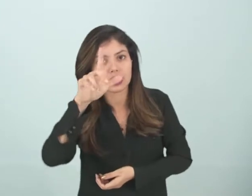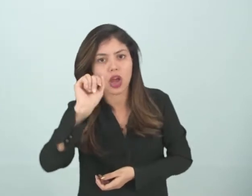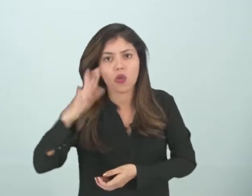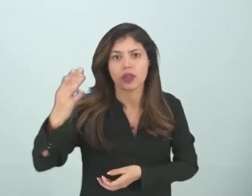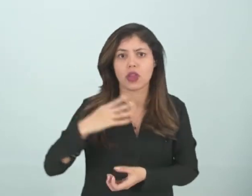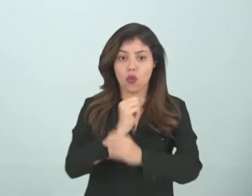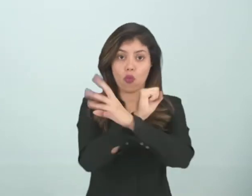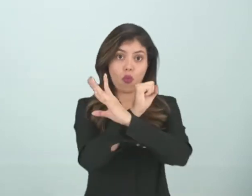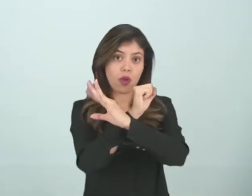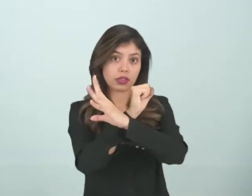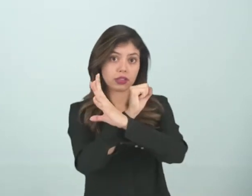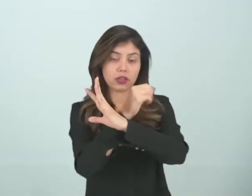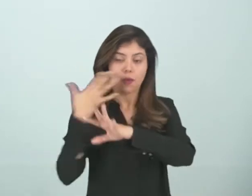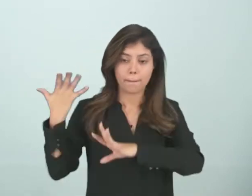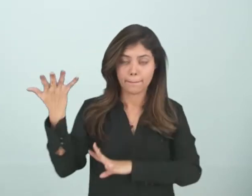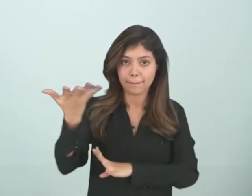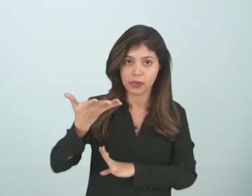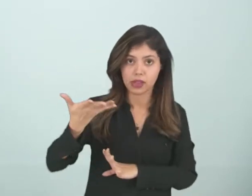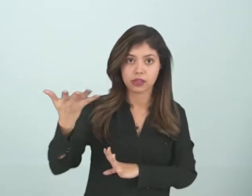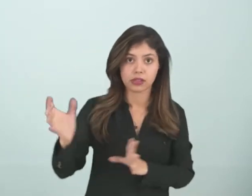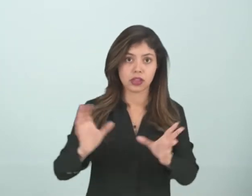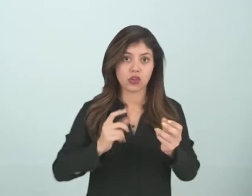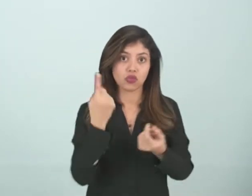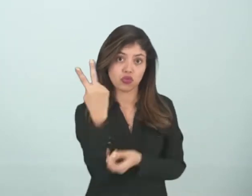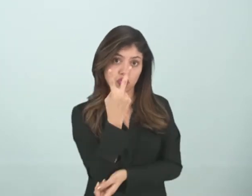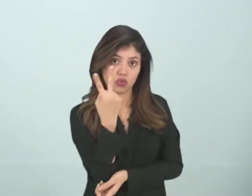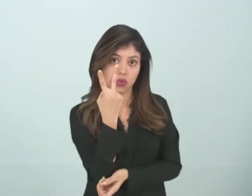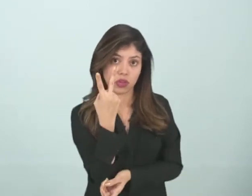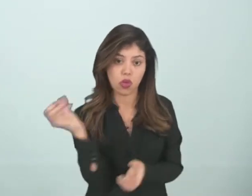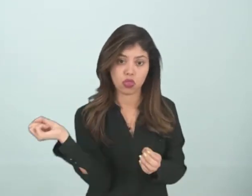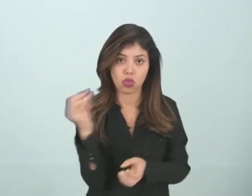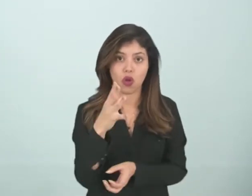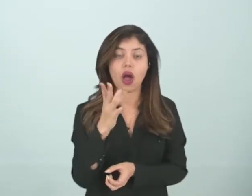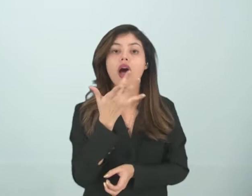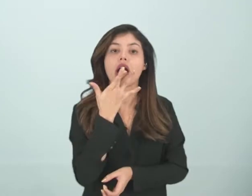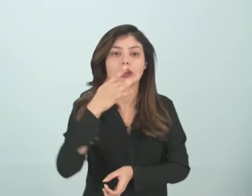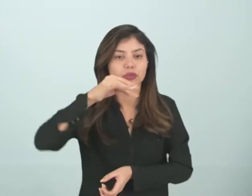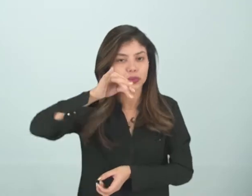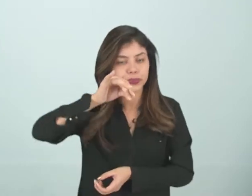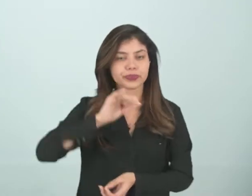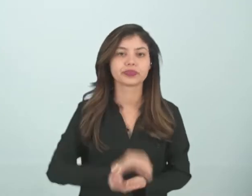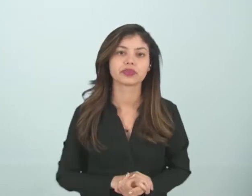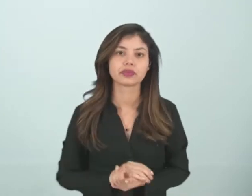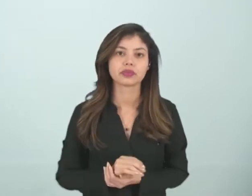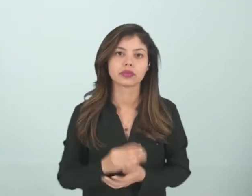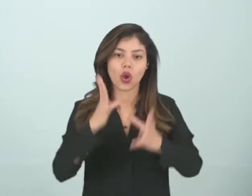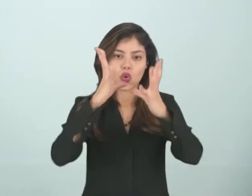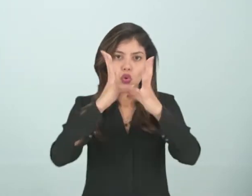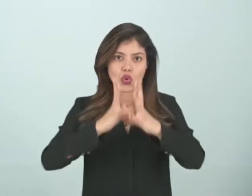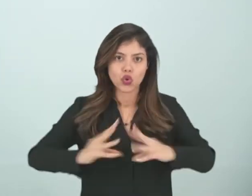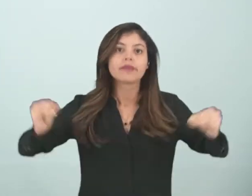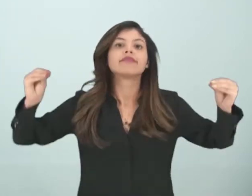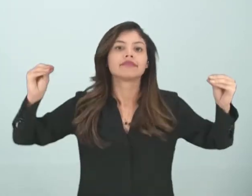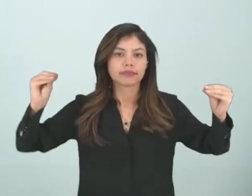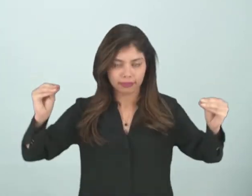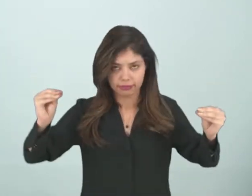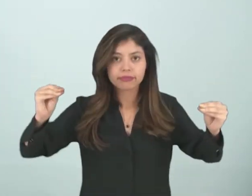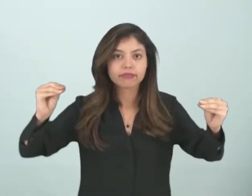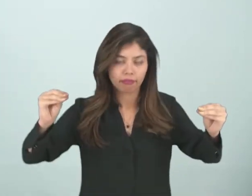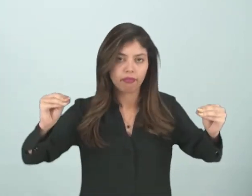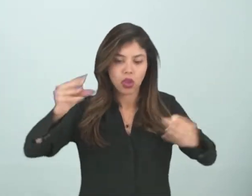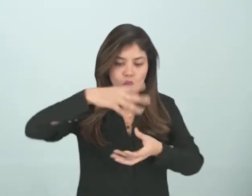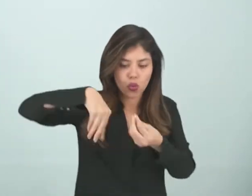ácido e uma base sendo neutralizados para produzir um sal. A solução, quando eu dissolvo um soluto em